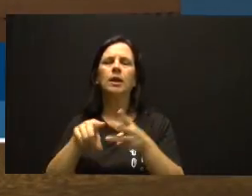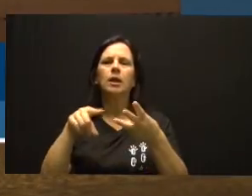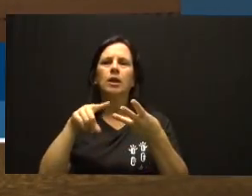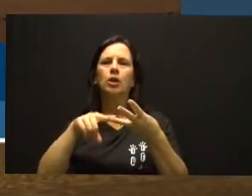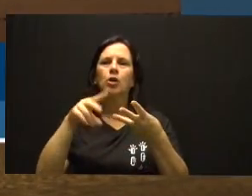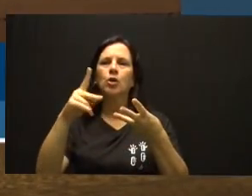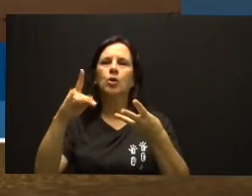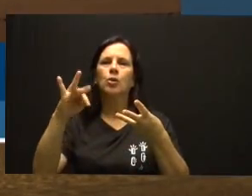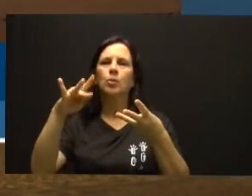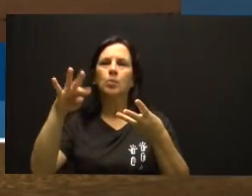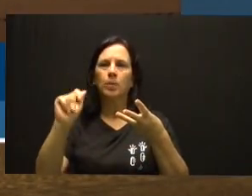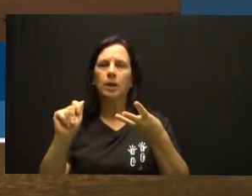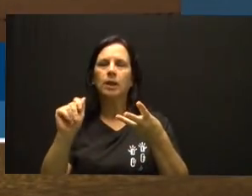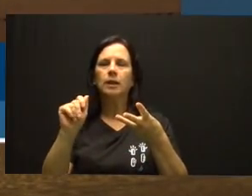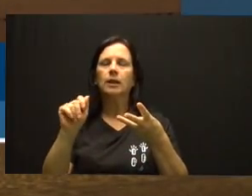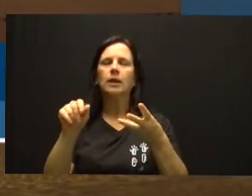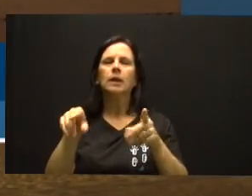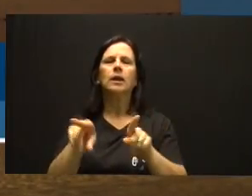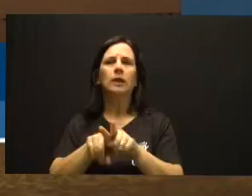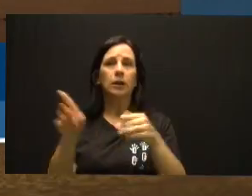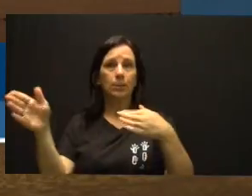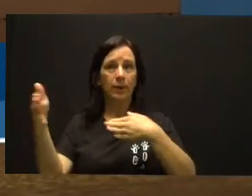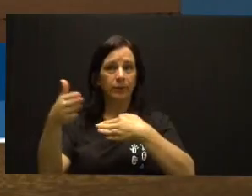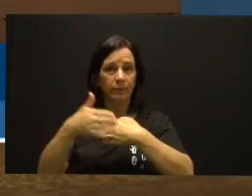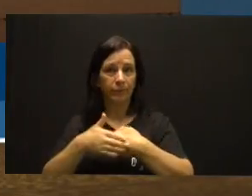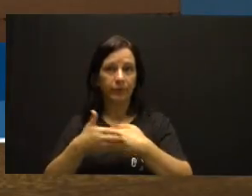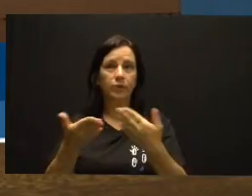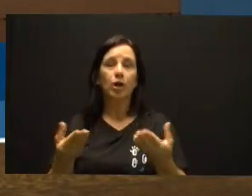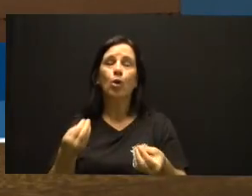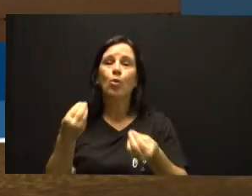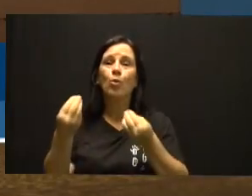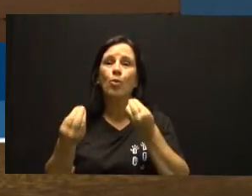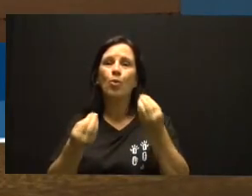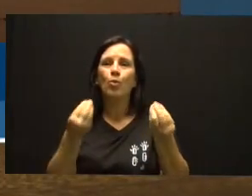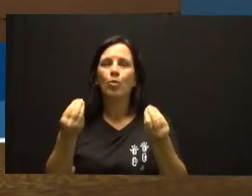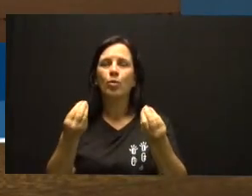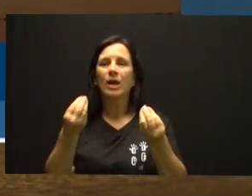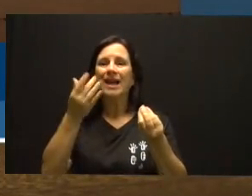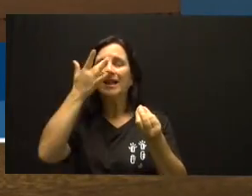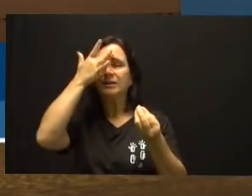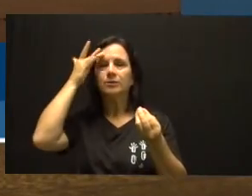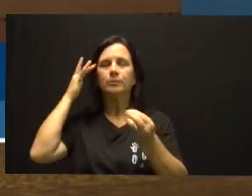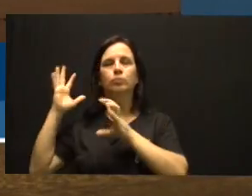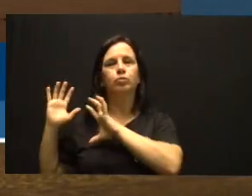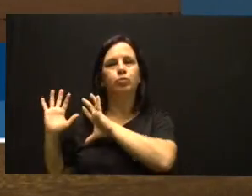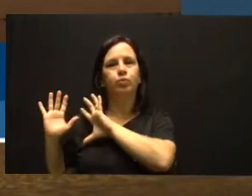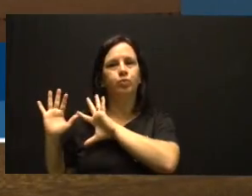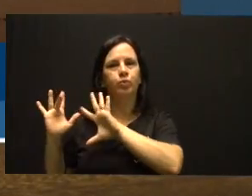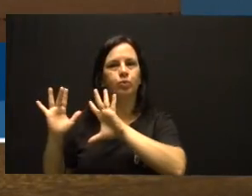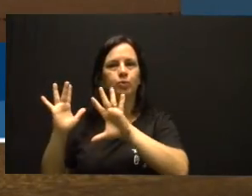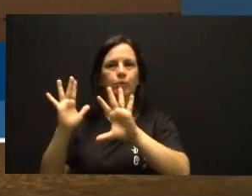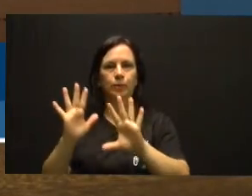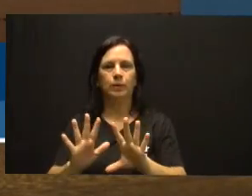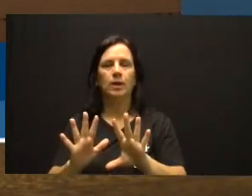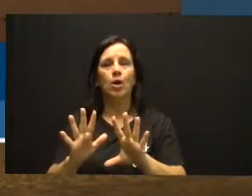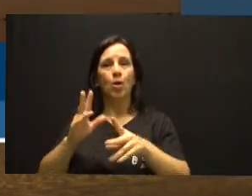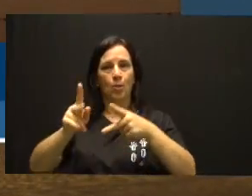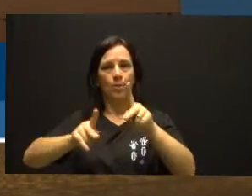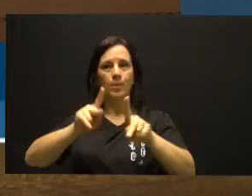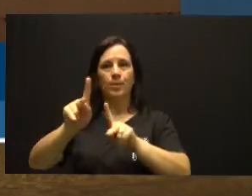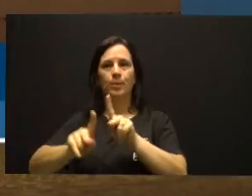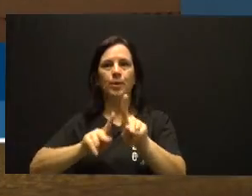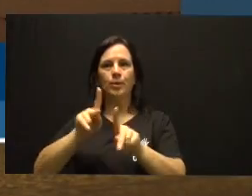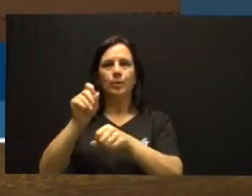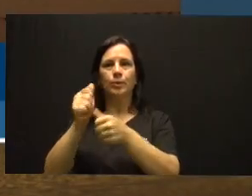o Pita, fechado. E como se encontra essa situação? Como é que está a demanda e a oferta à nossa população